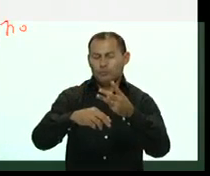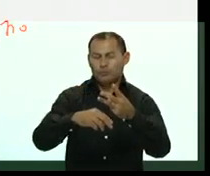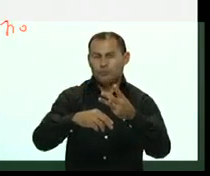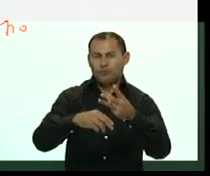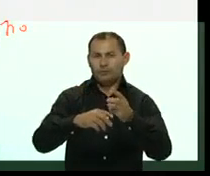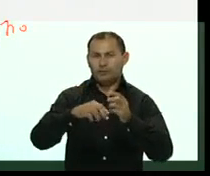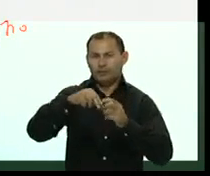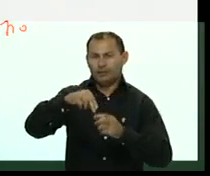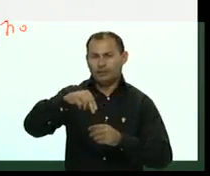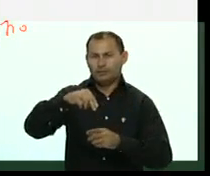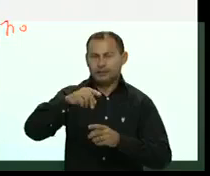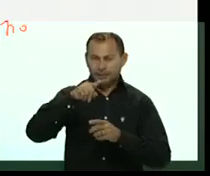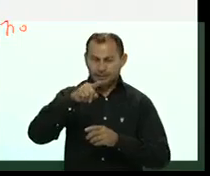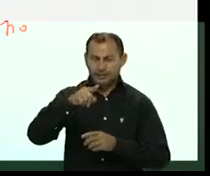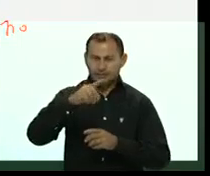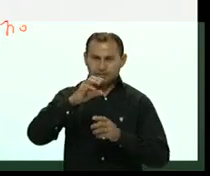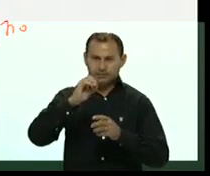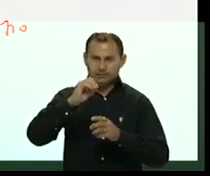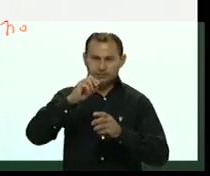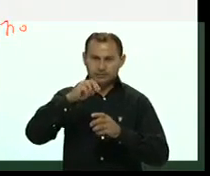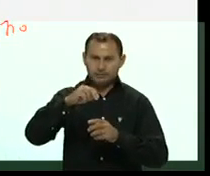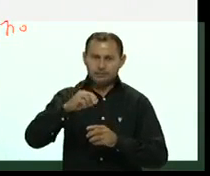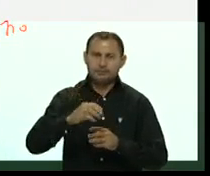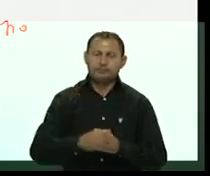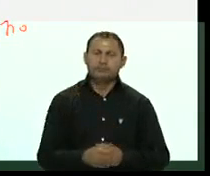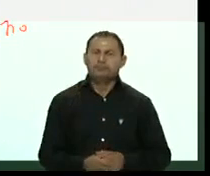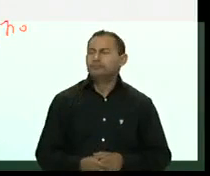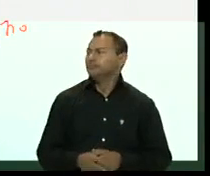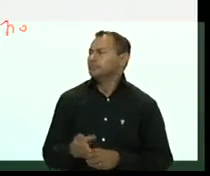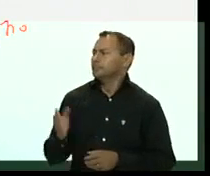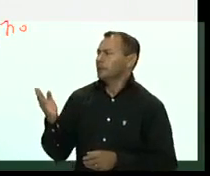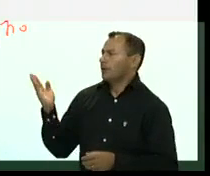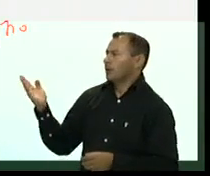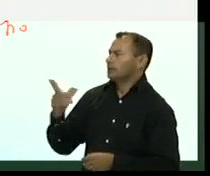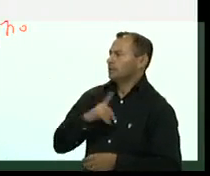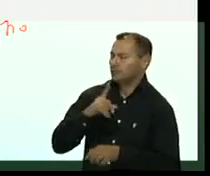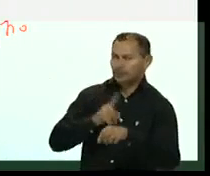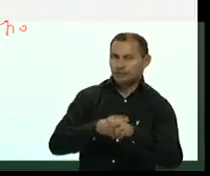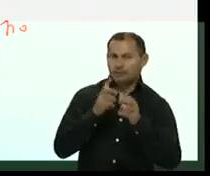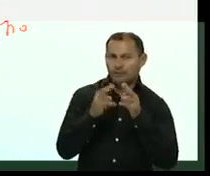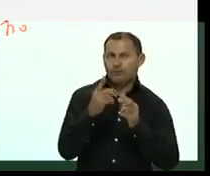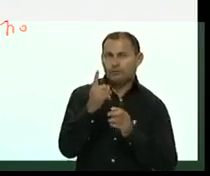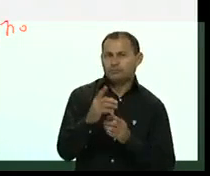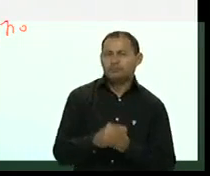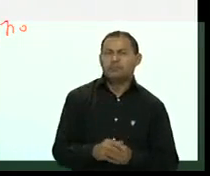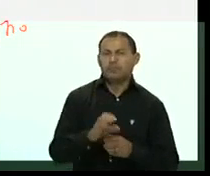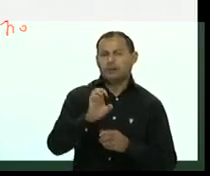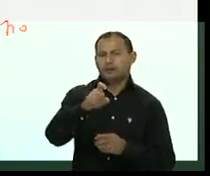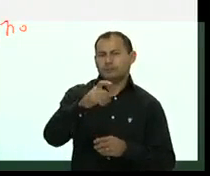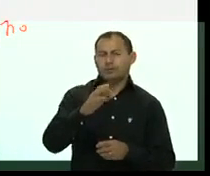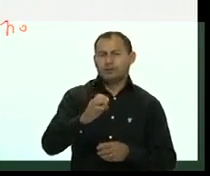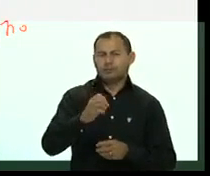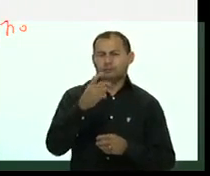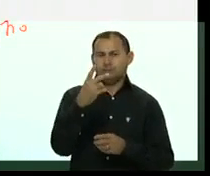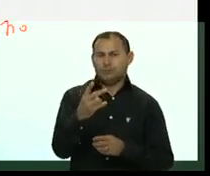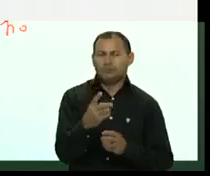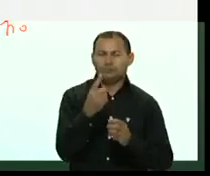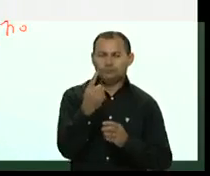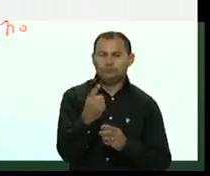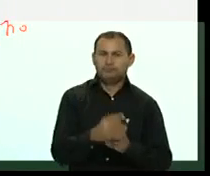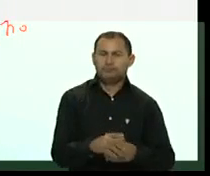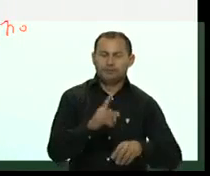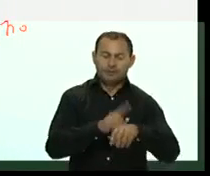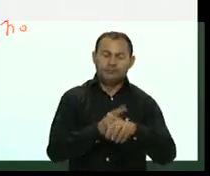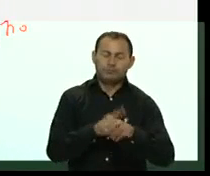N0. Repare o seguinte. Aqui eu tenho tempo igual a 1, expoente no nosso 2, 1.